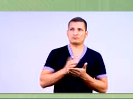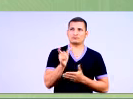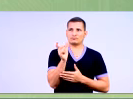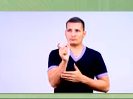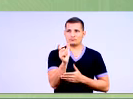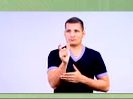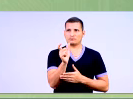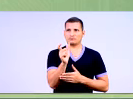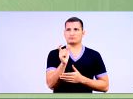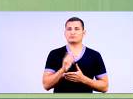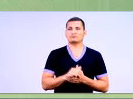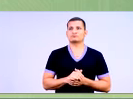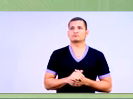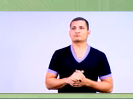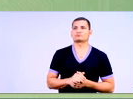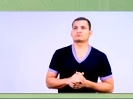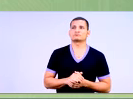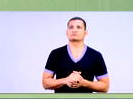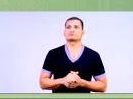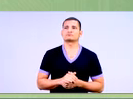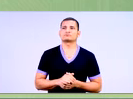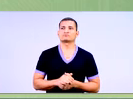vêm acrescidas de